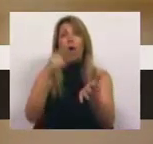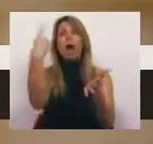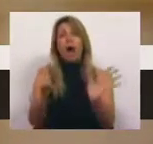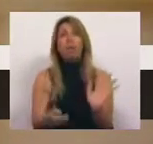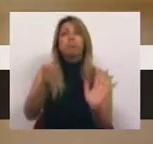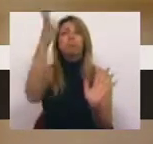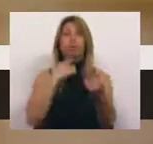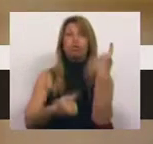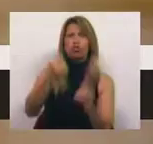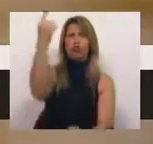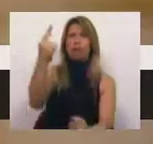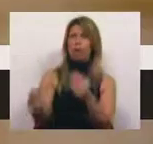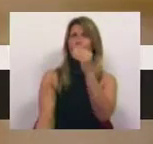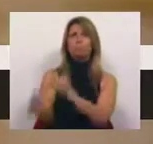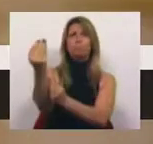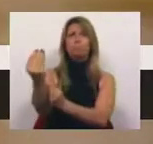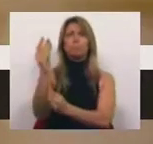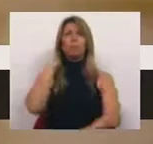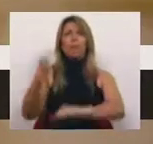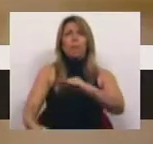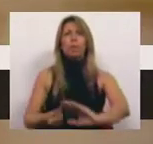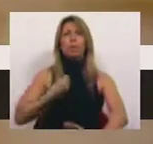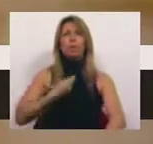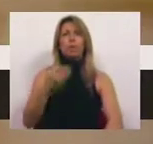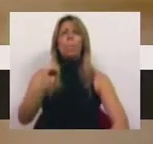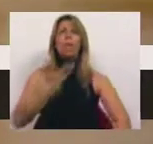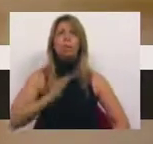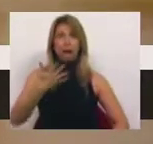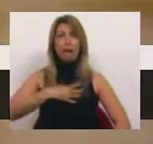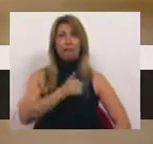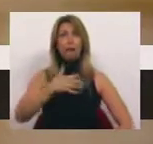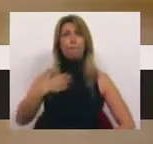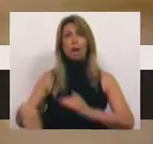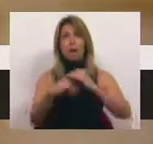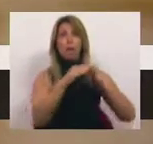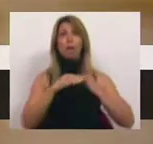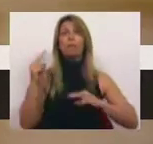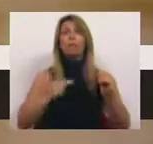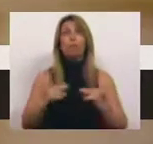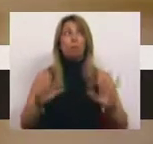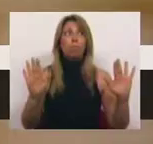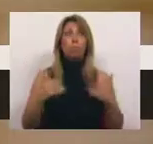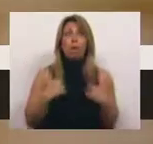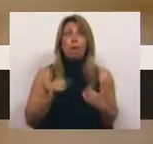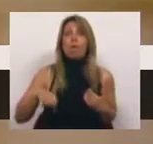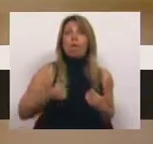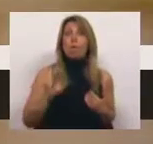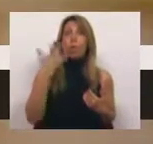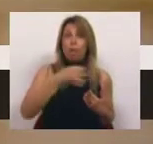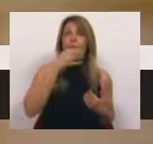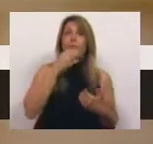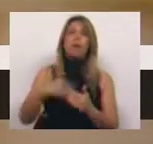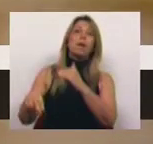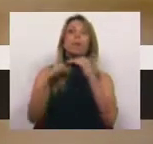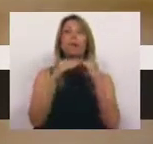estranhar esta súbita preocupação do PSD com a equidade fiscal das empresas, se bem que para os verdes, quando falamos de equidade fiscal,